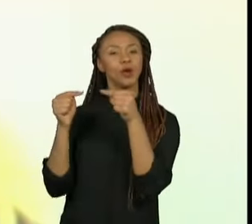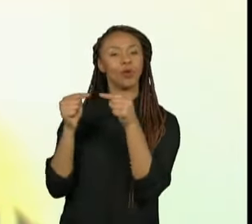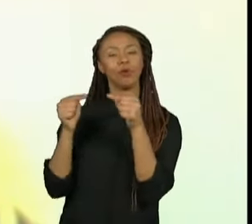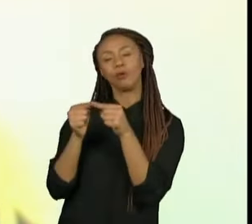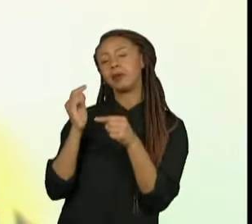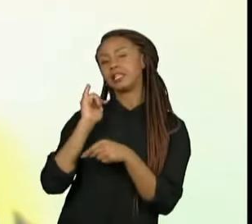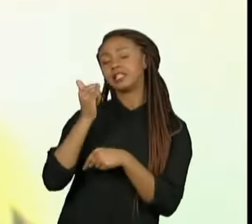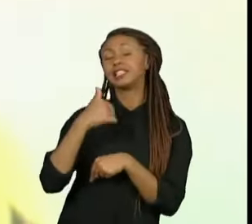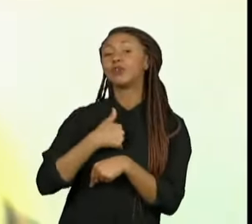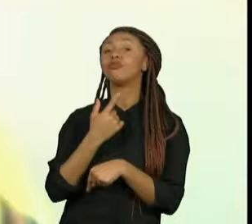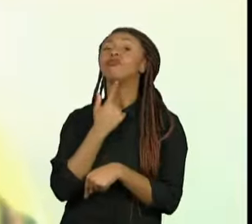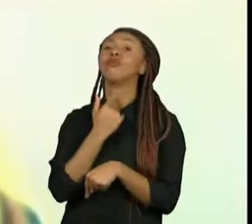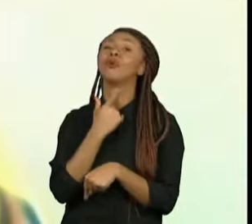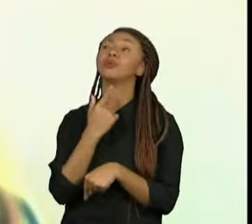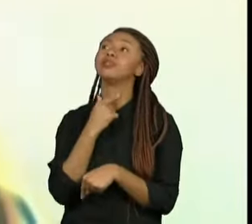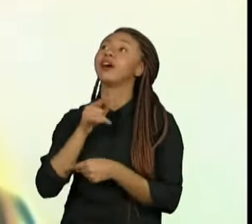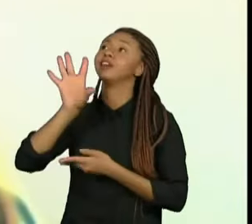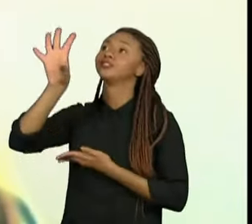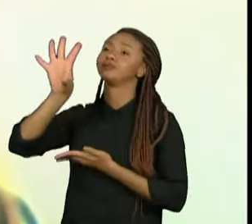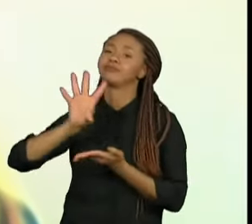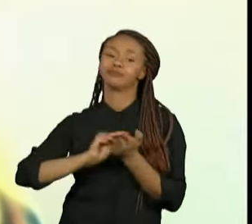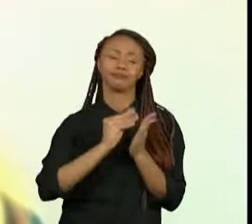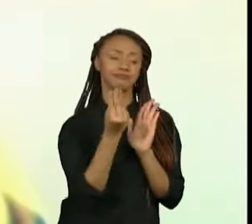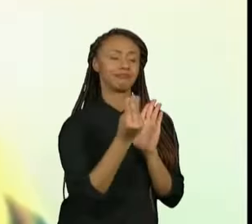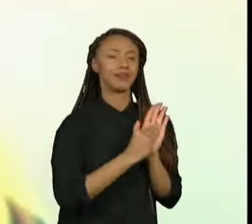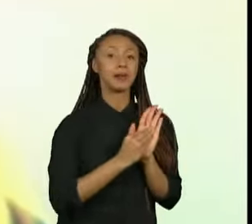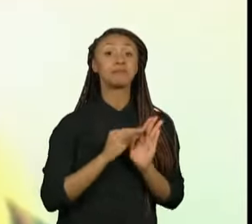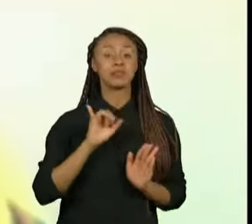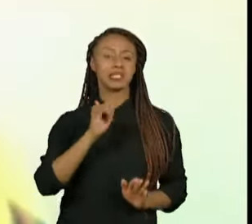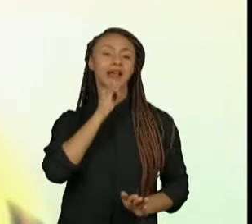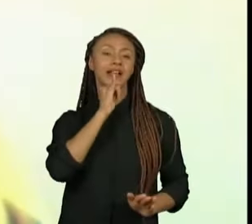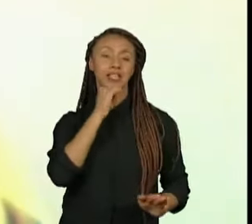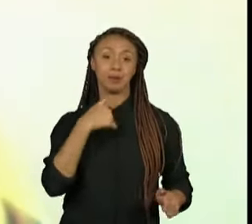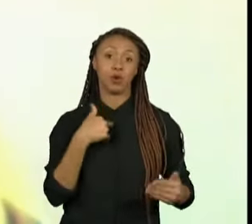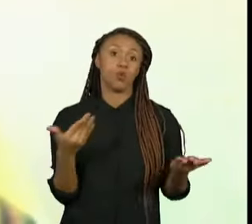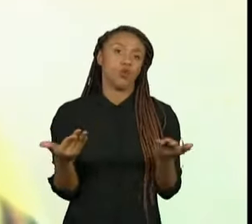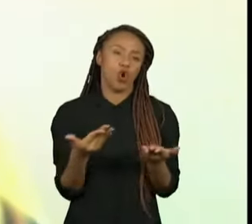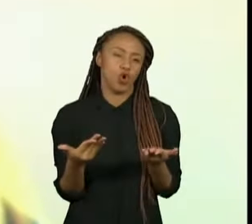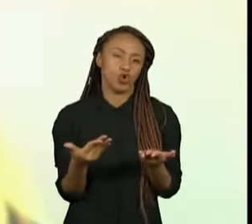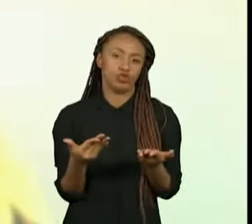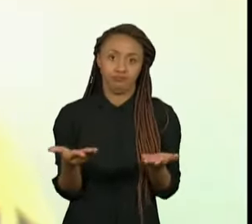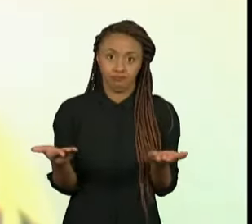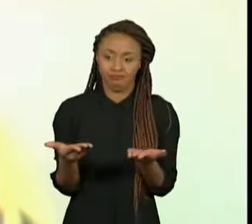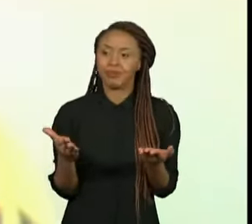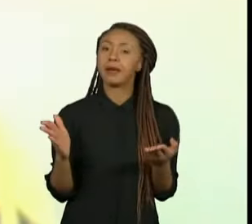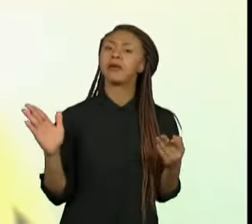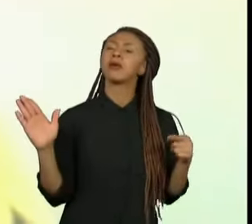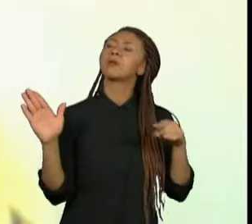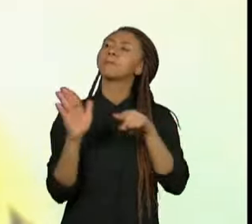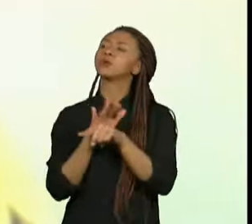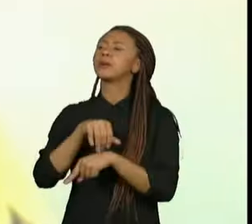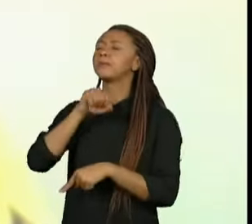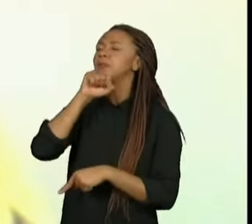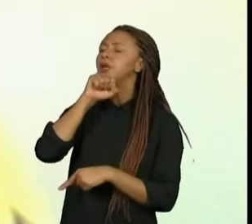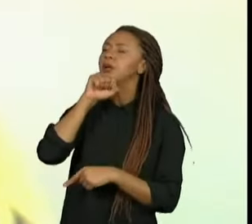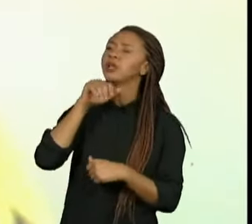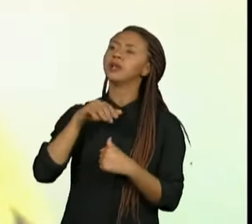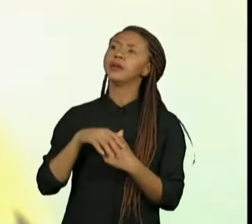muito de traduzir. Por exemplo, se eu perguntasse para minha mãe hoje, né, agora,